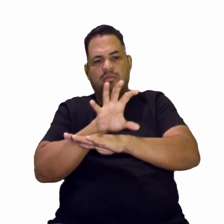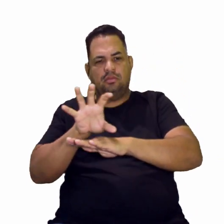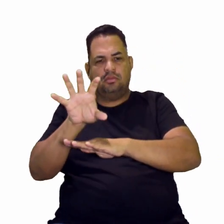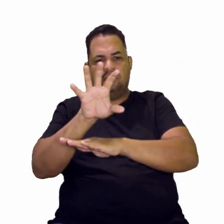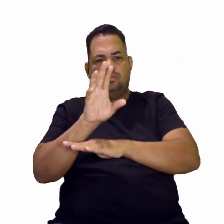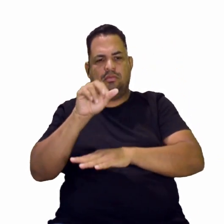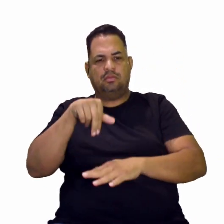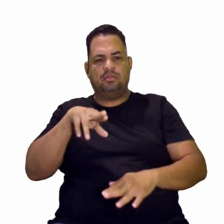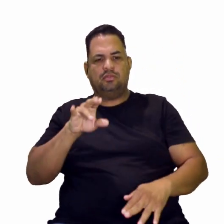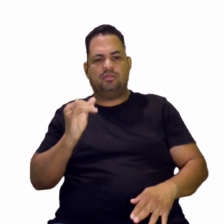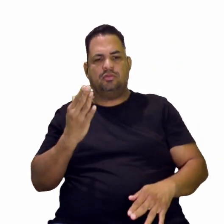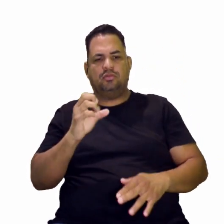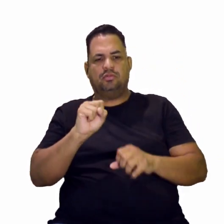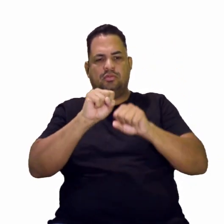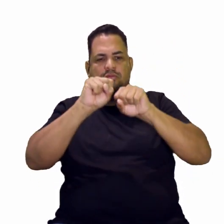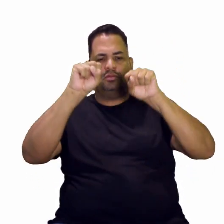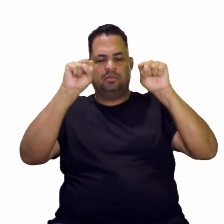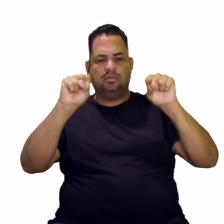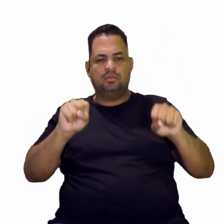nicho ecológico,